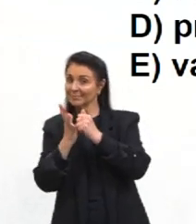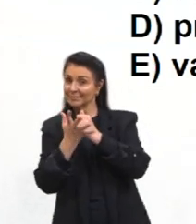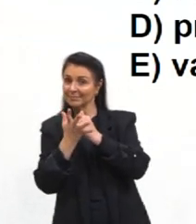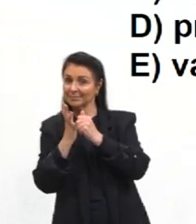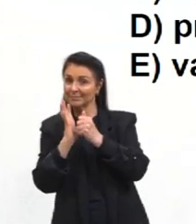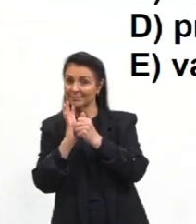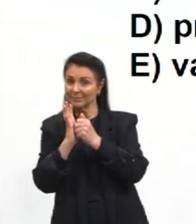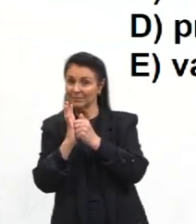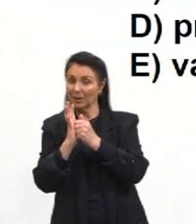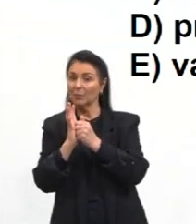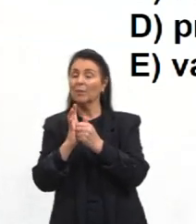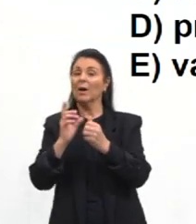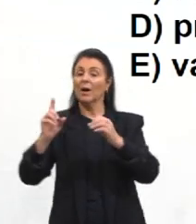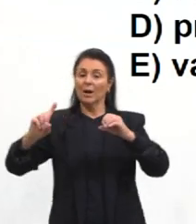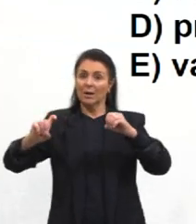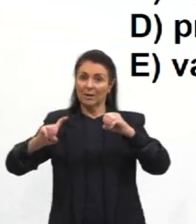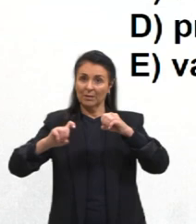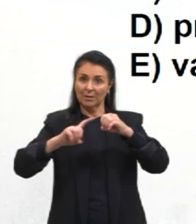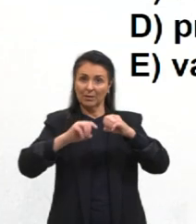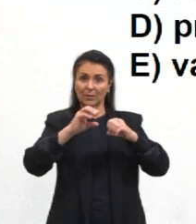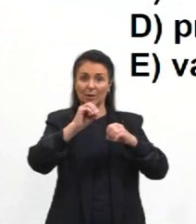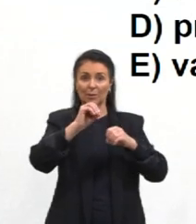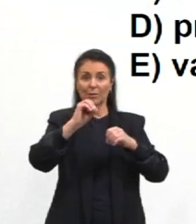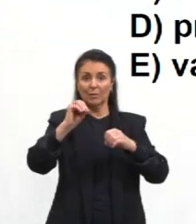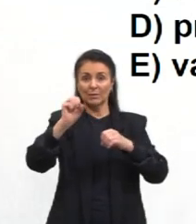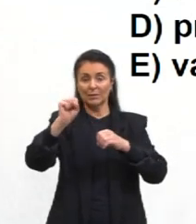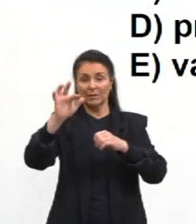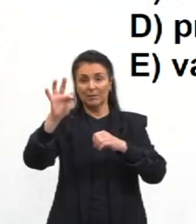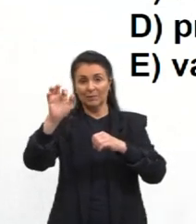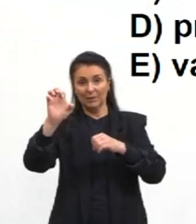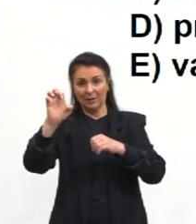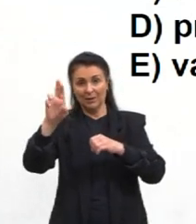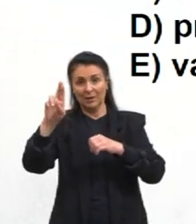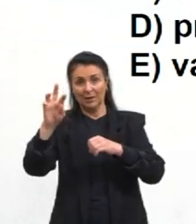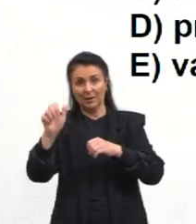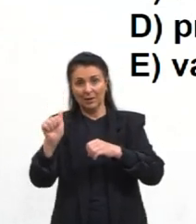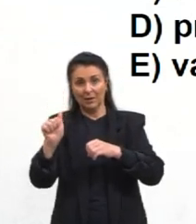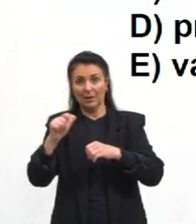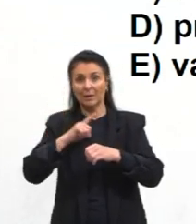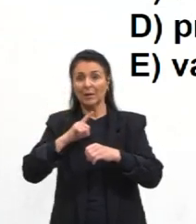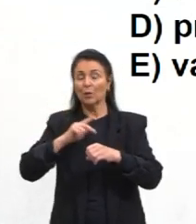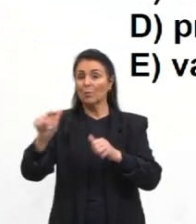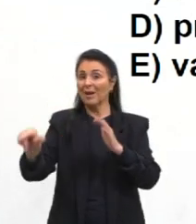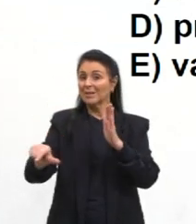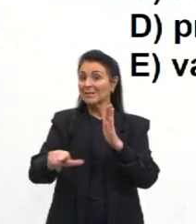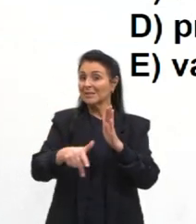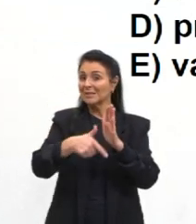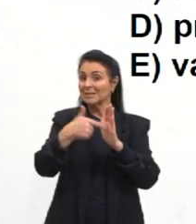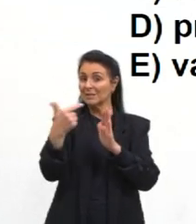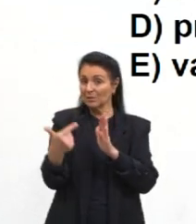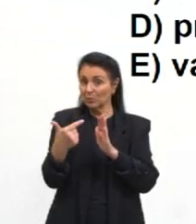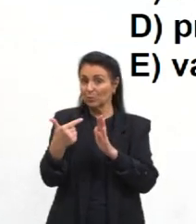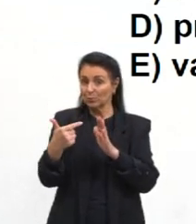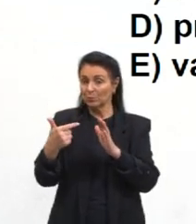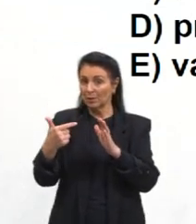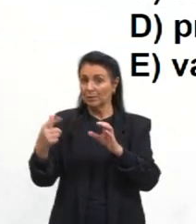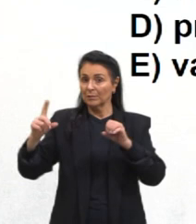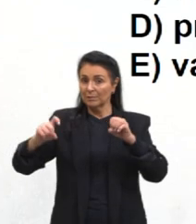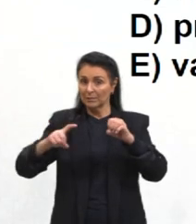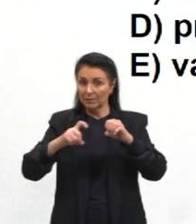além da fertilização da oosfera existe uma segunda fertilização que resulta num tecido